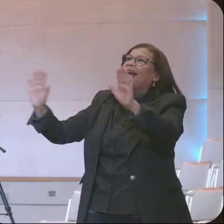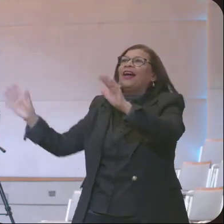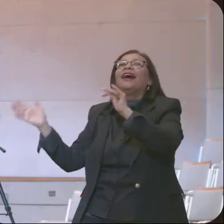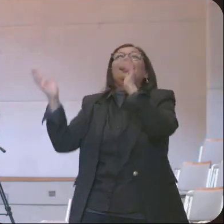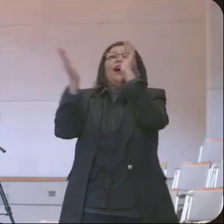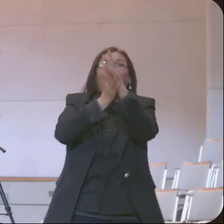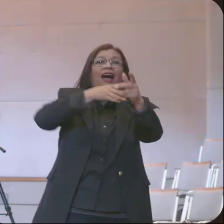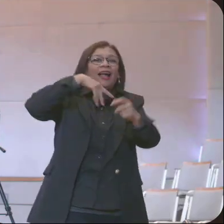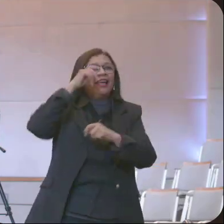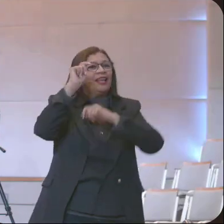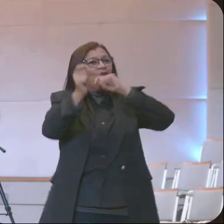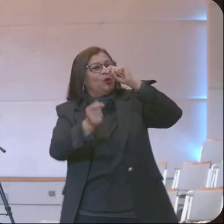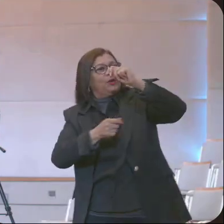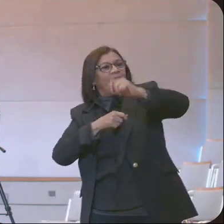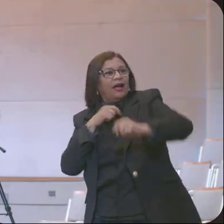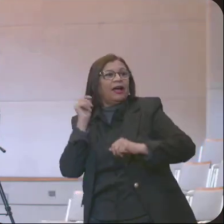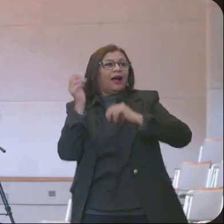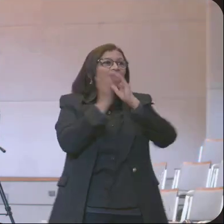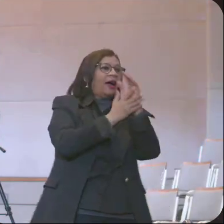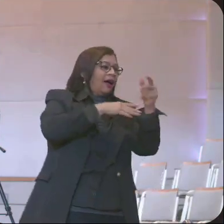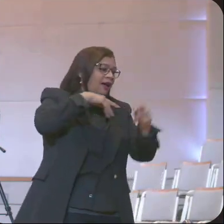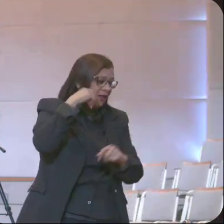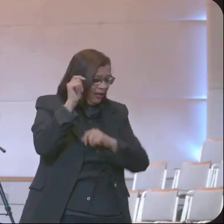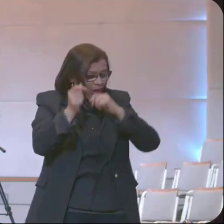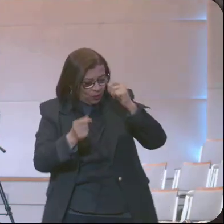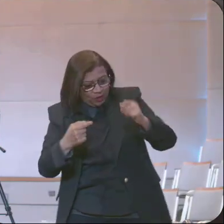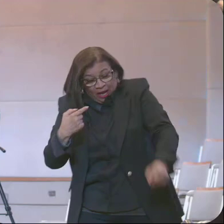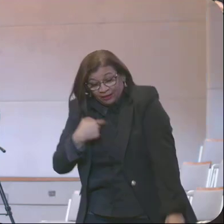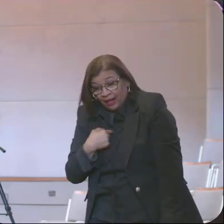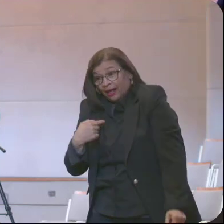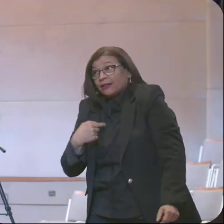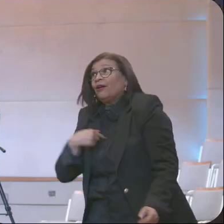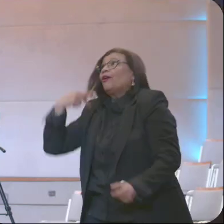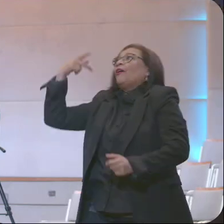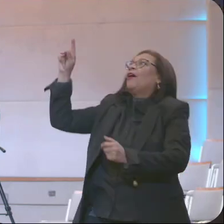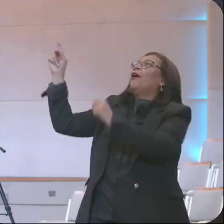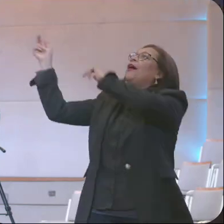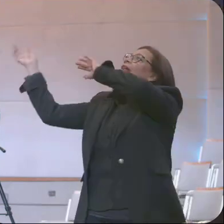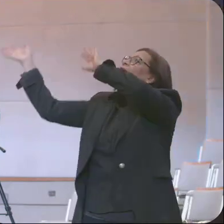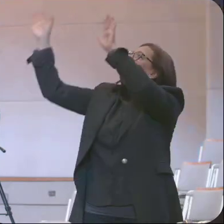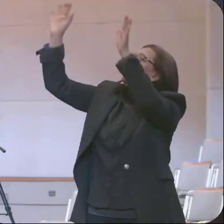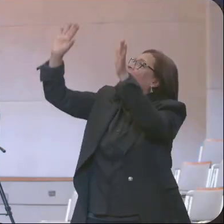adorarei. Aleluia, aleluia, Te